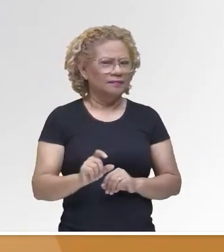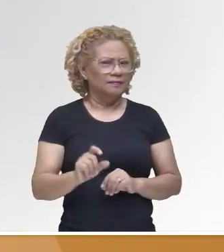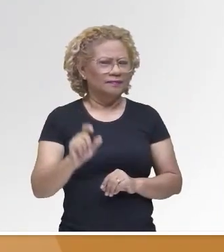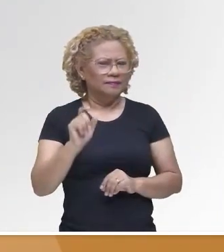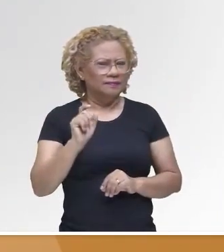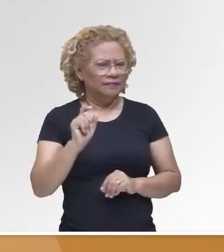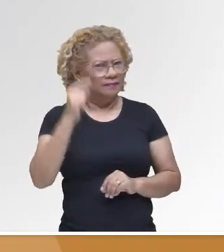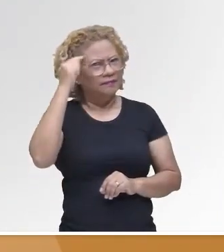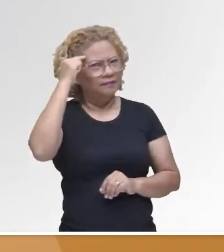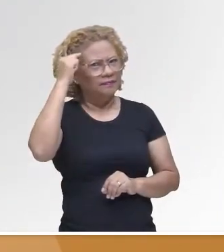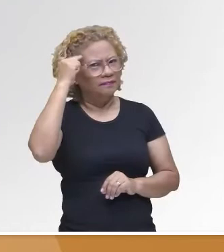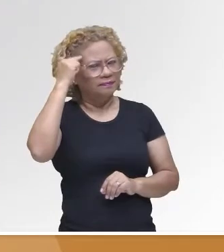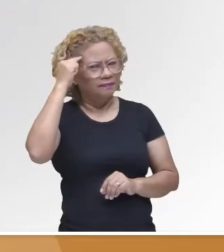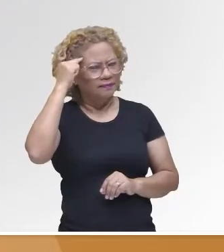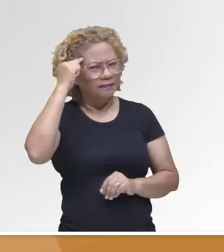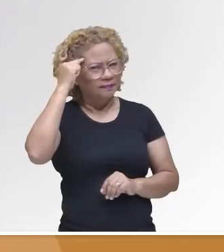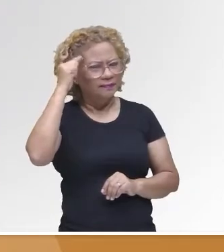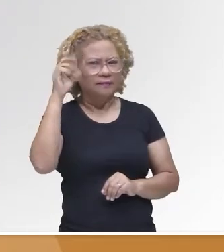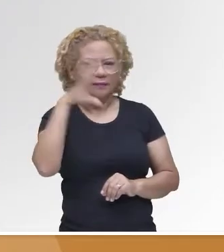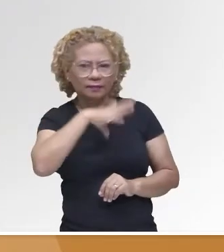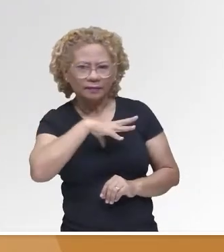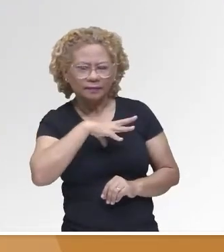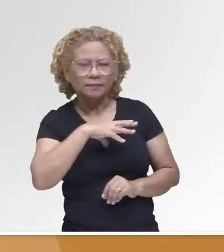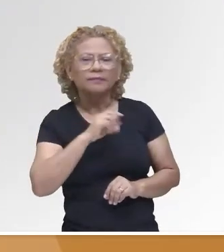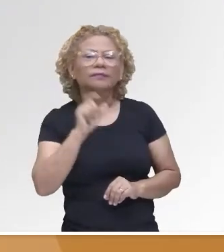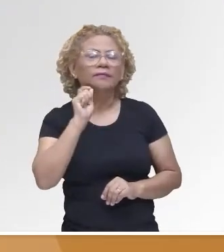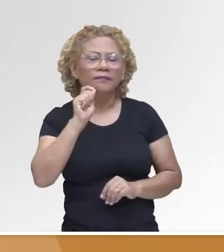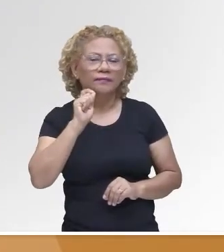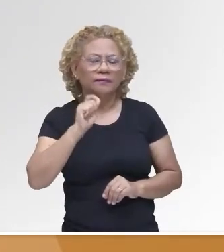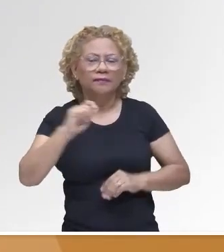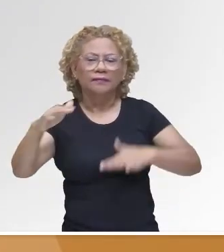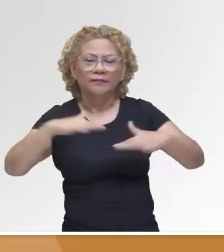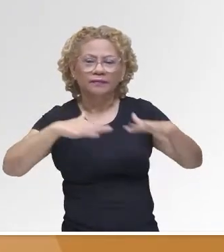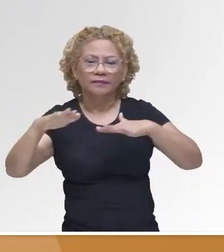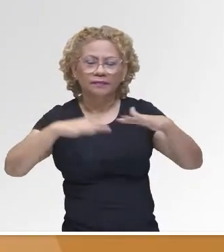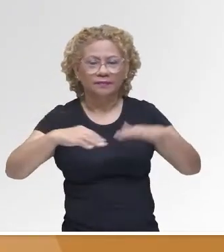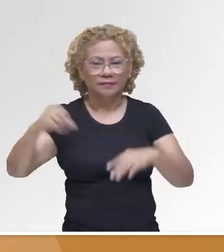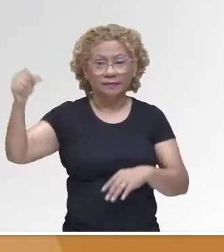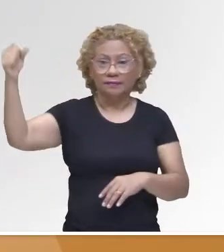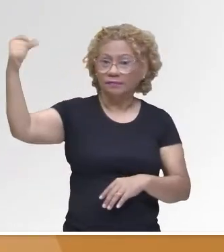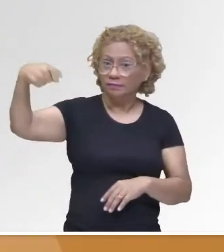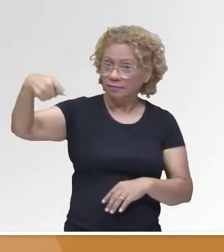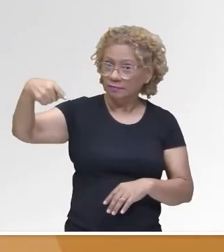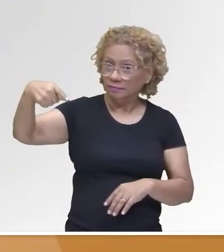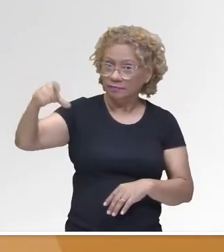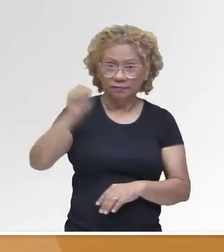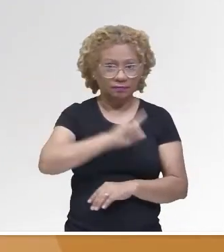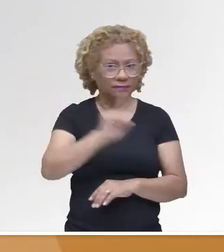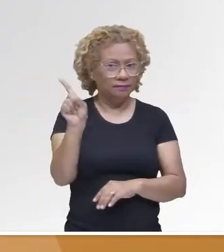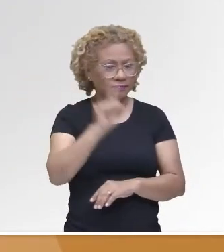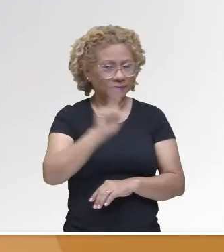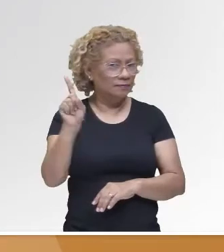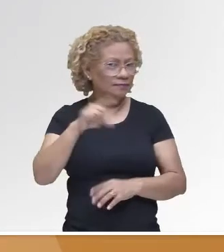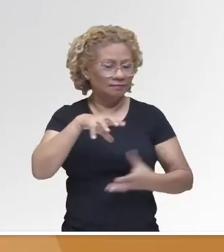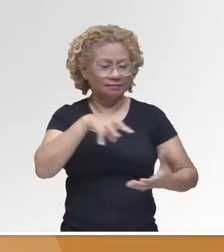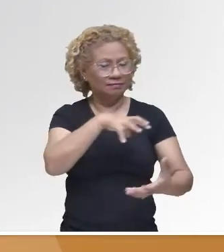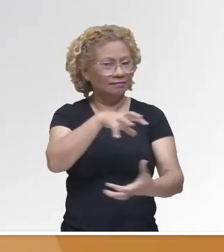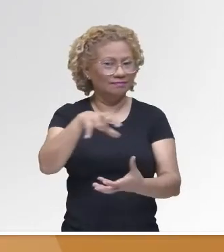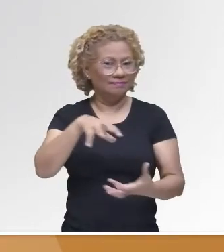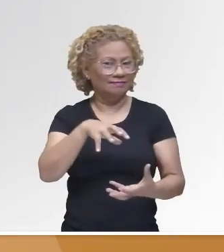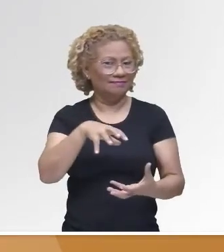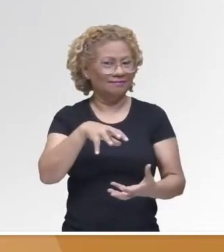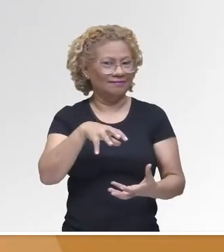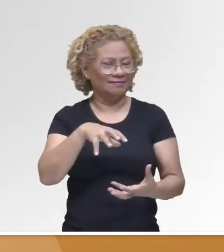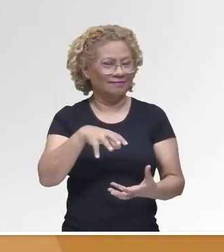não é, aliás, é o Sol que está em movimento, né? Não é a Terra que está em movimento. É uma questão meio óbvia,